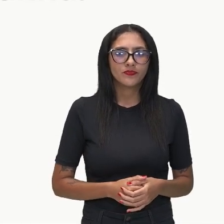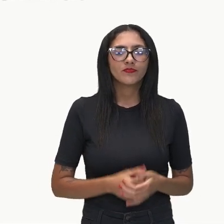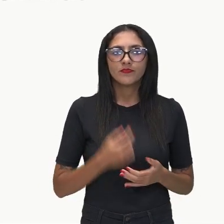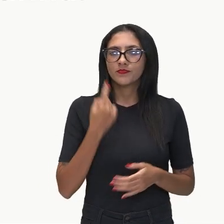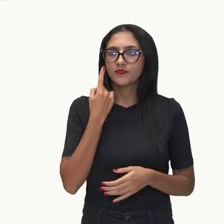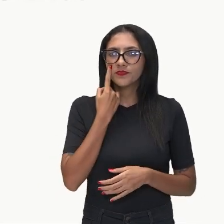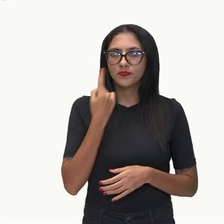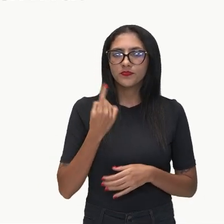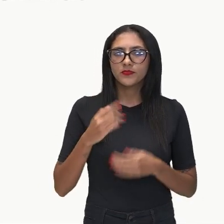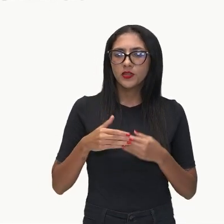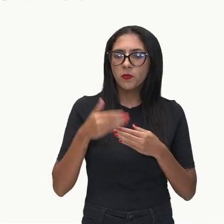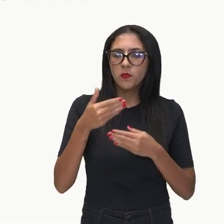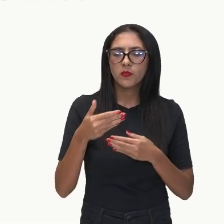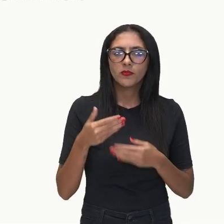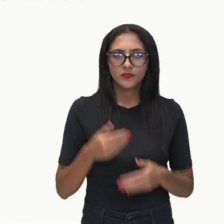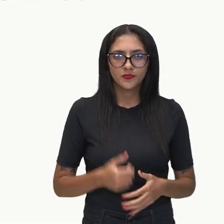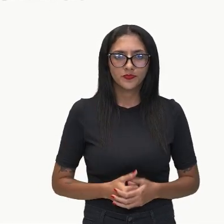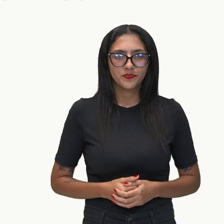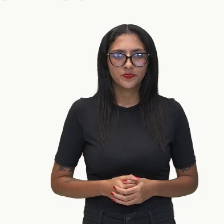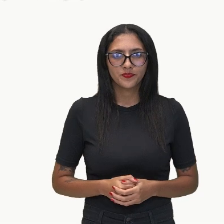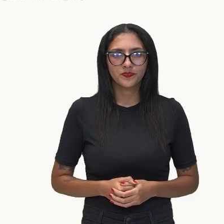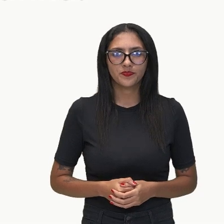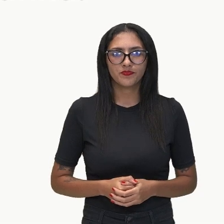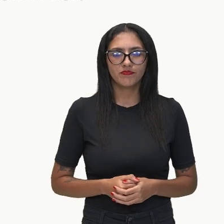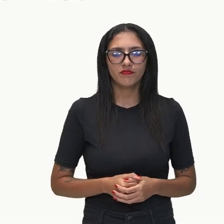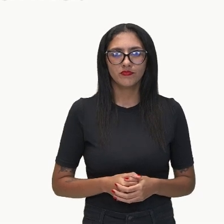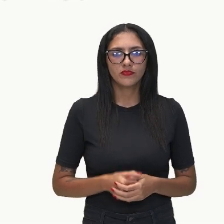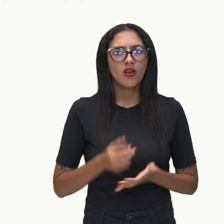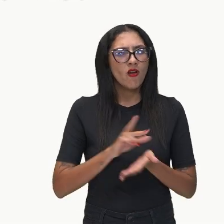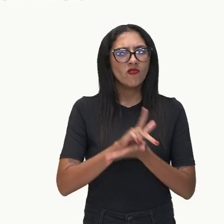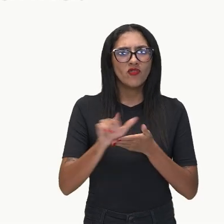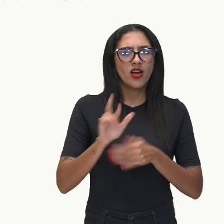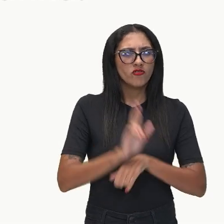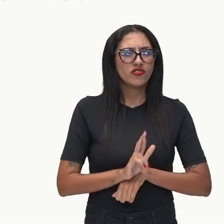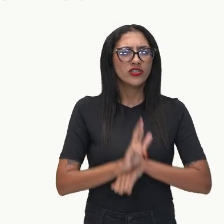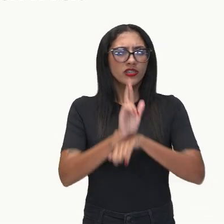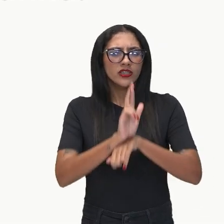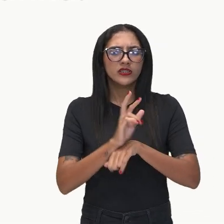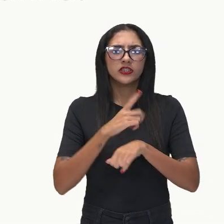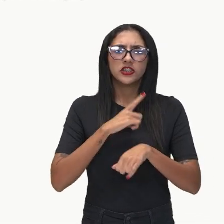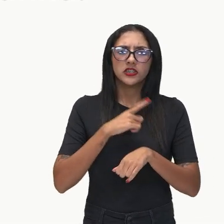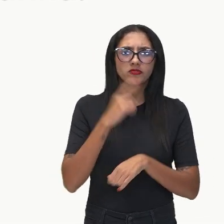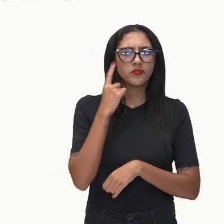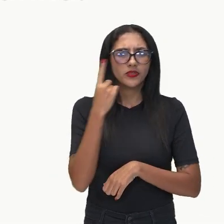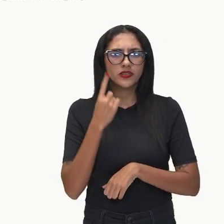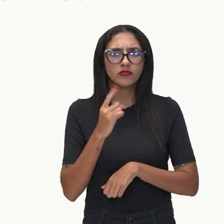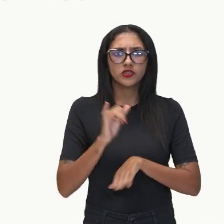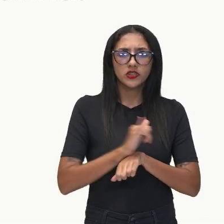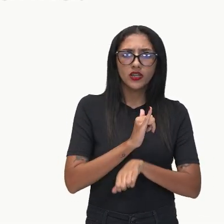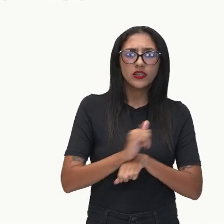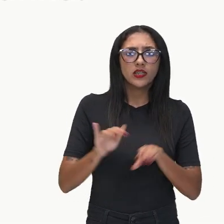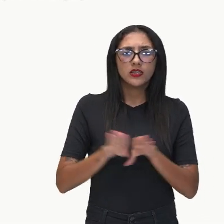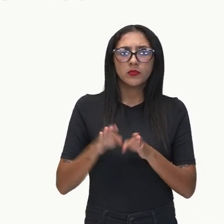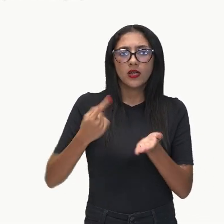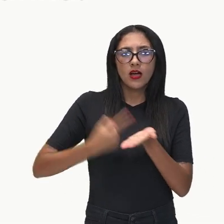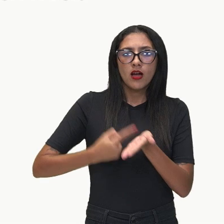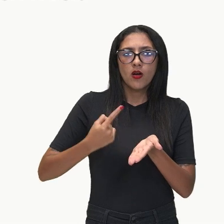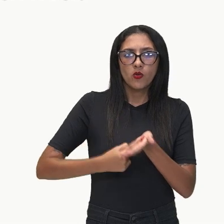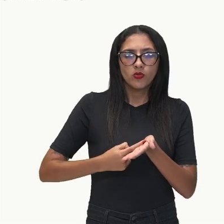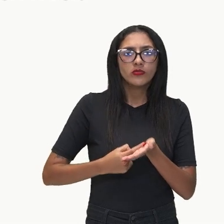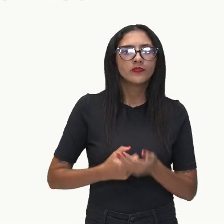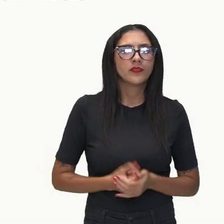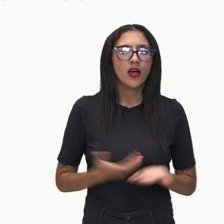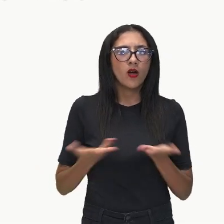pós-Segunda Guerra Mundial. Então, aconteceu ainda que vários líderes traçaram planos e acordos para uma nova